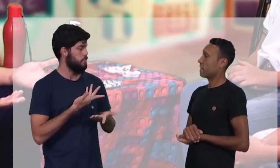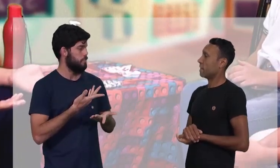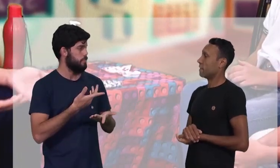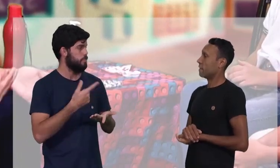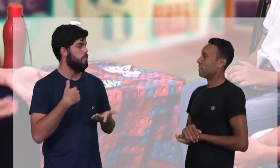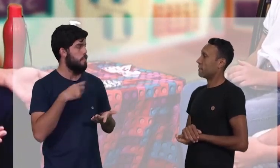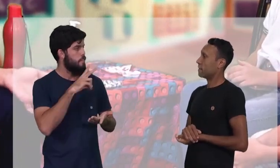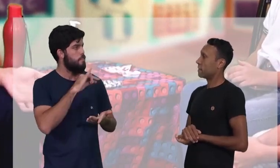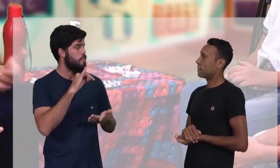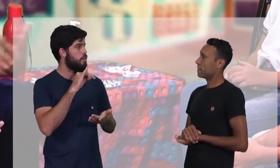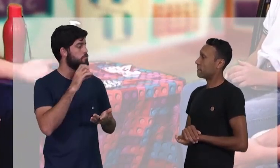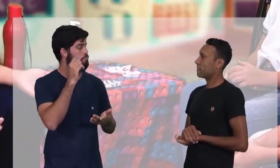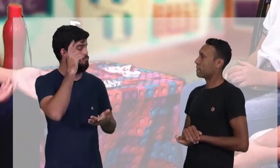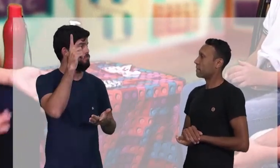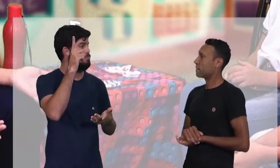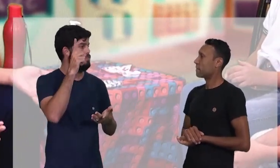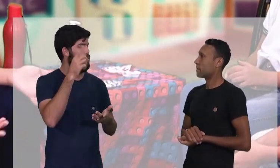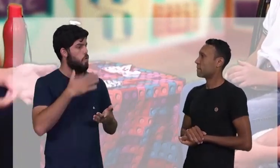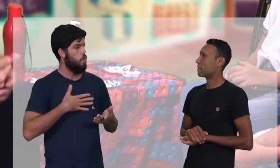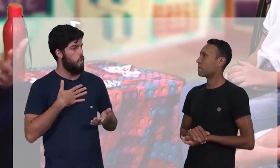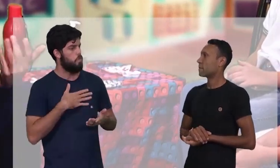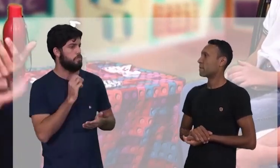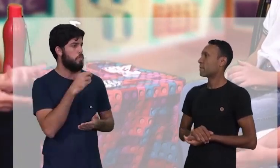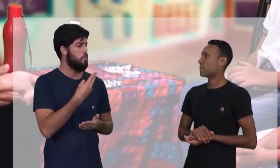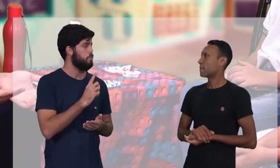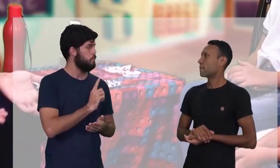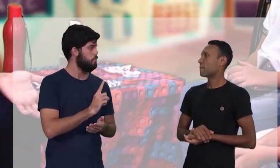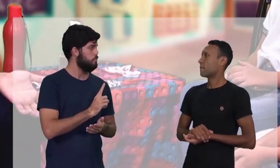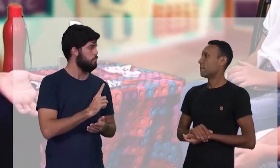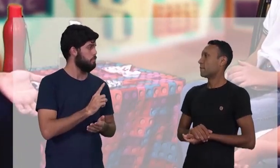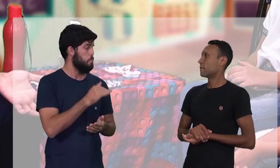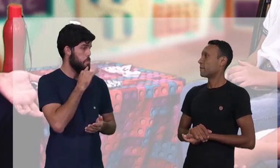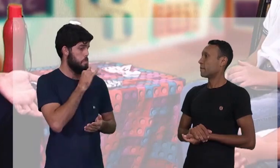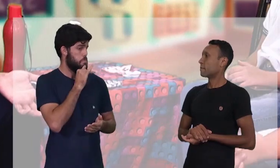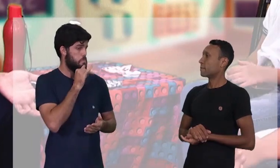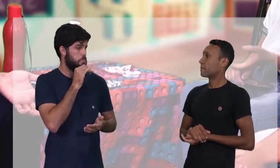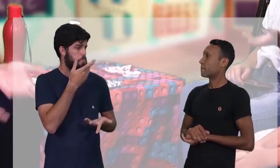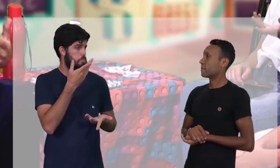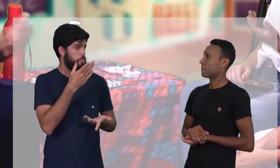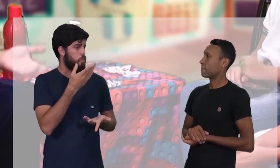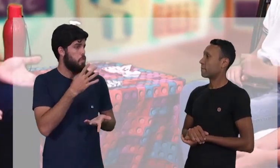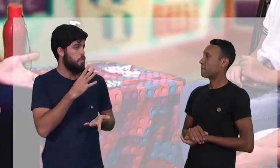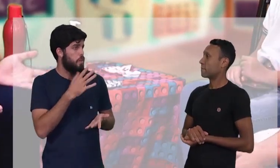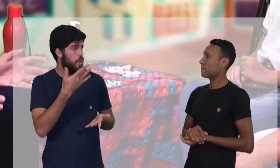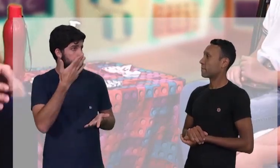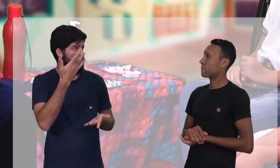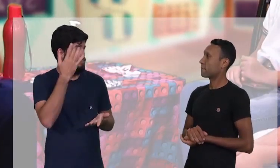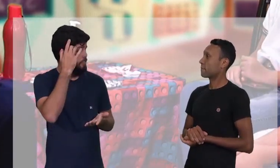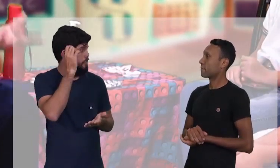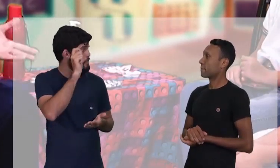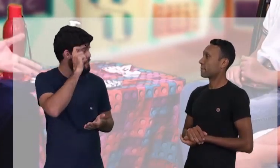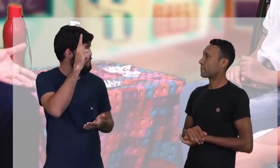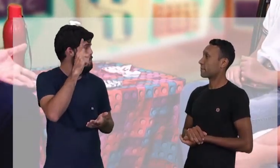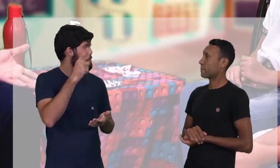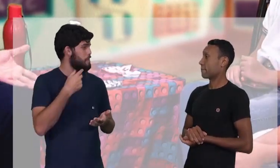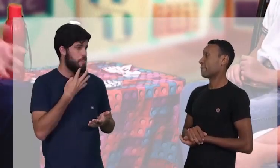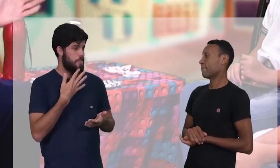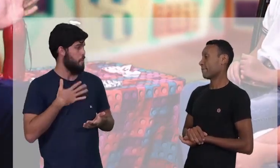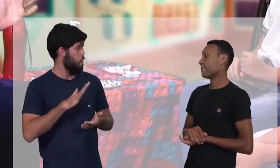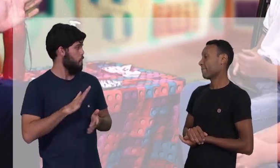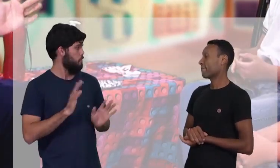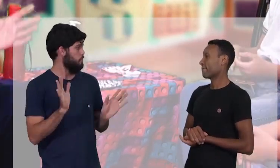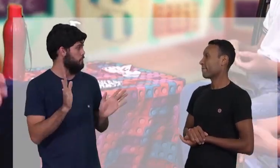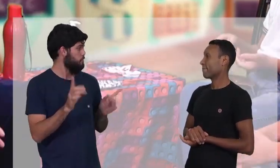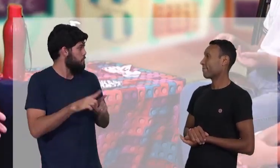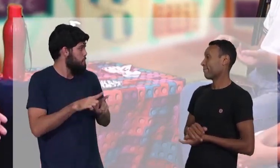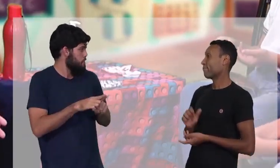conhecer, ela vai descobrir se ela gosta daquilo ou não. E não tem problema nenhum ela descobrir que ela não gosta, né? É. Se ela descobrir que ela não gosta, pronto, é um autoconhecimento também, ela